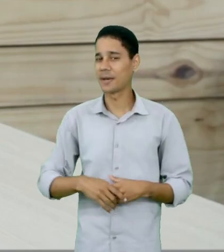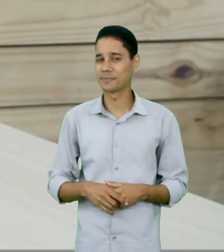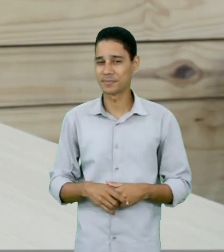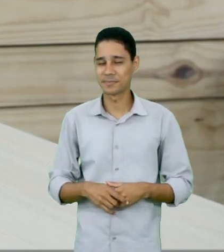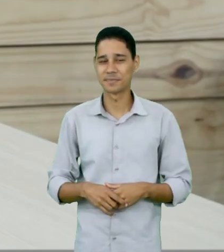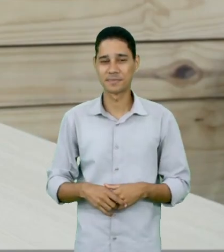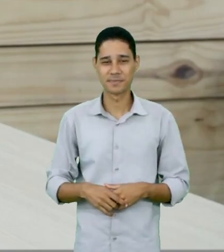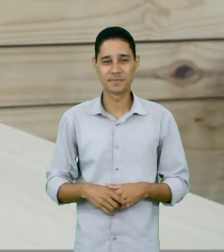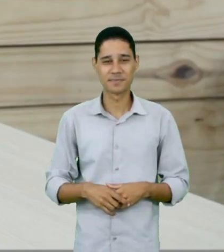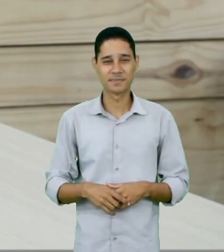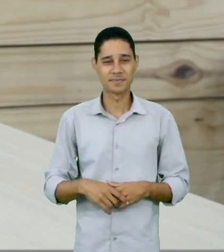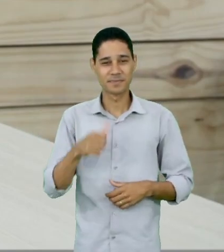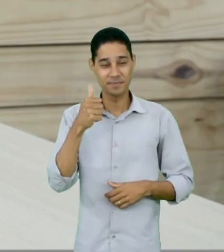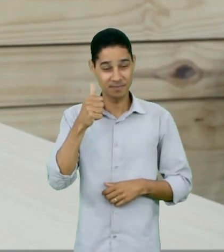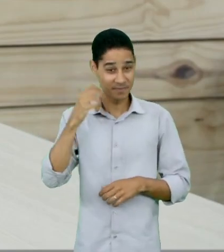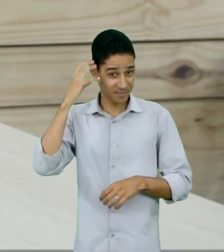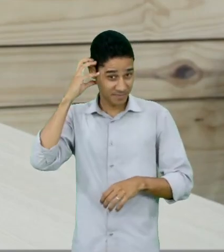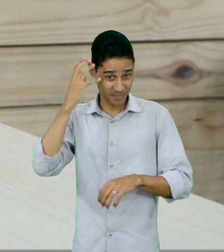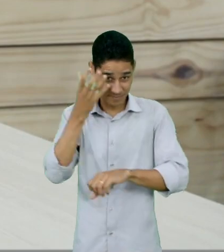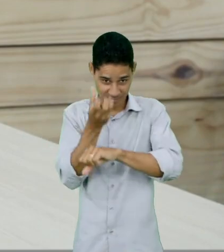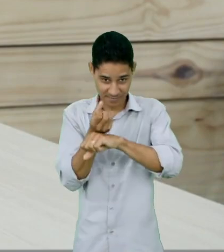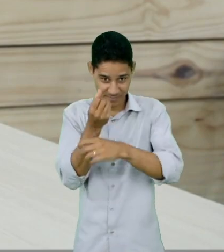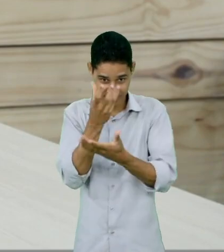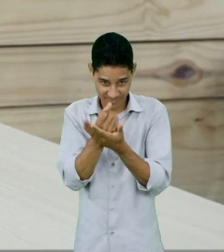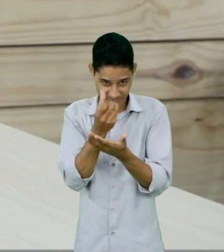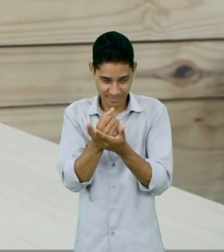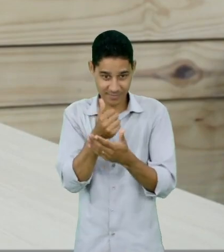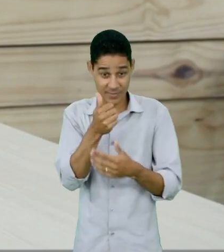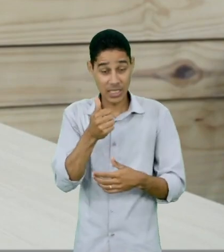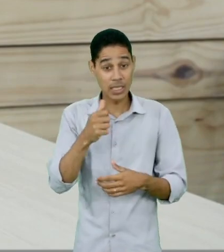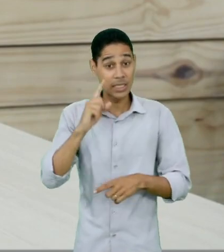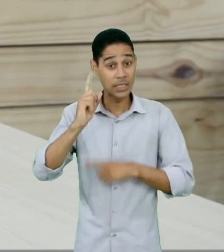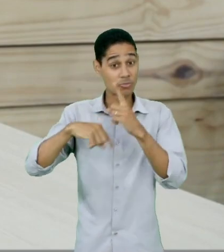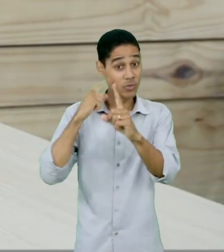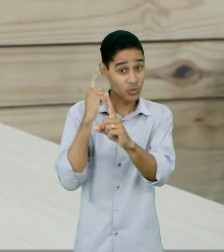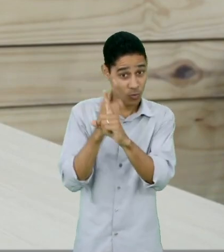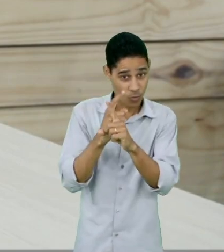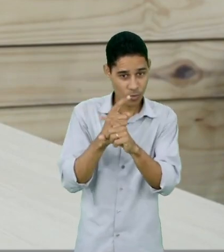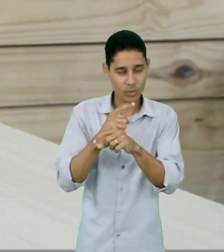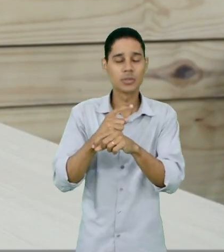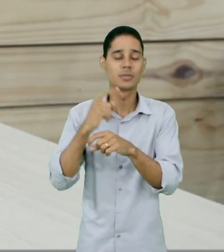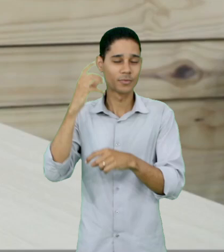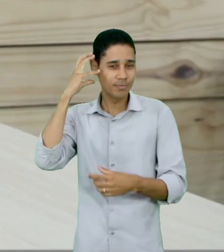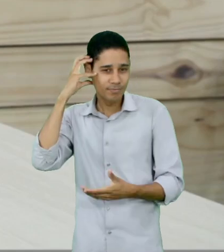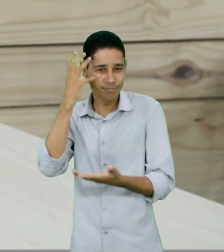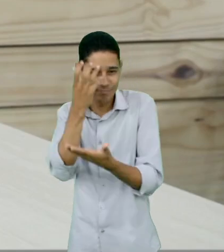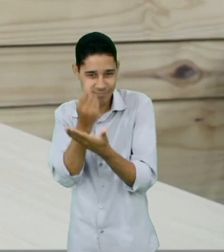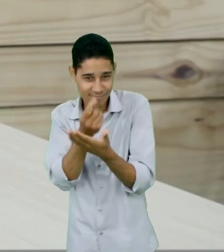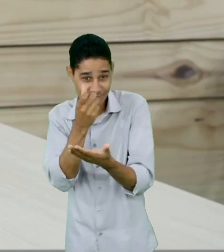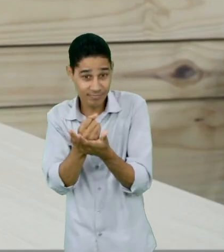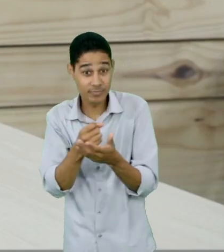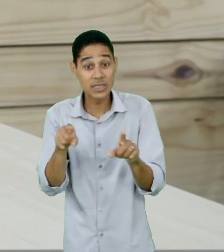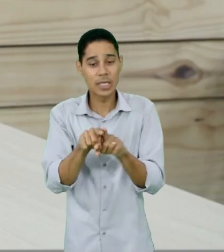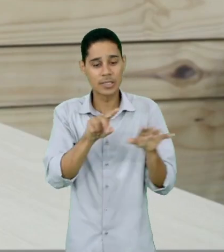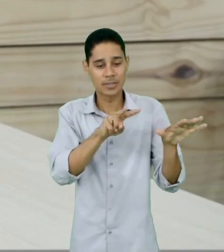1. Beleza? Aguardo você lá no podcast e na próxima semana